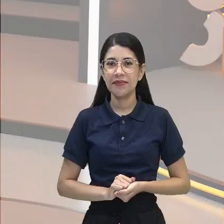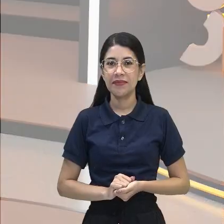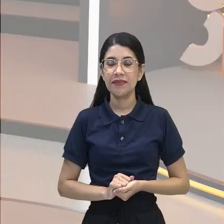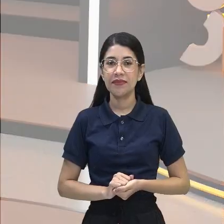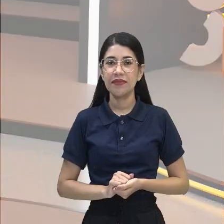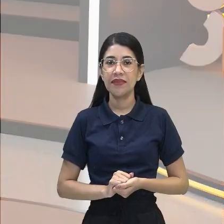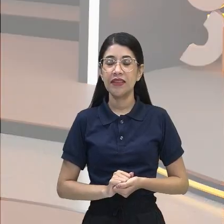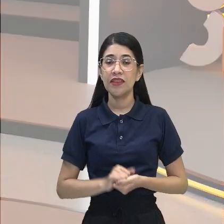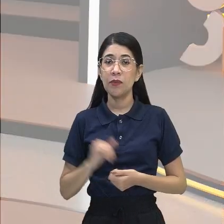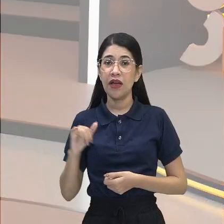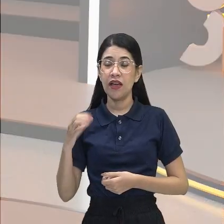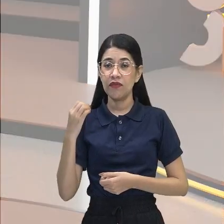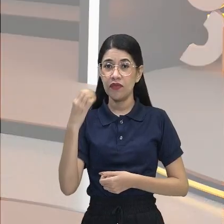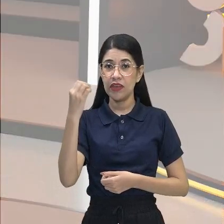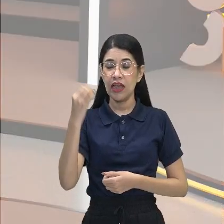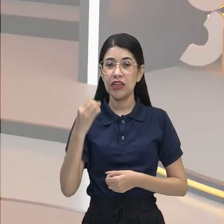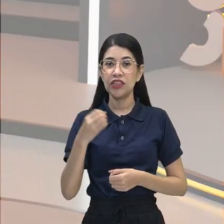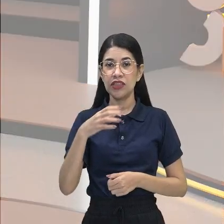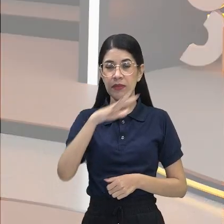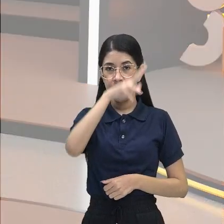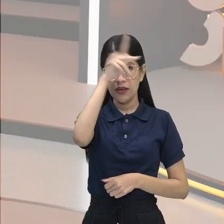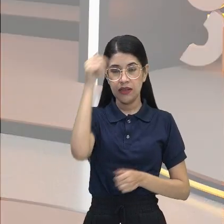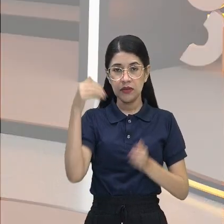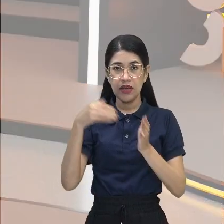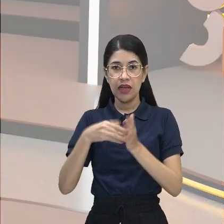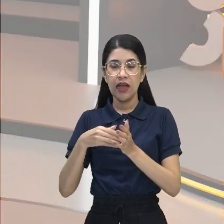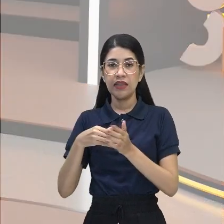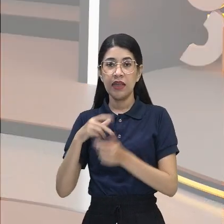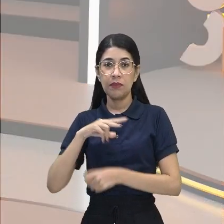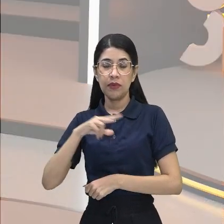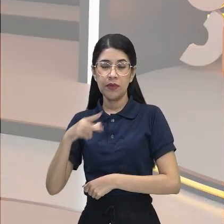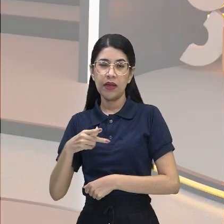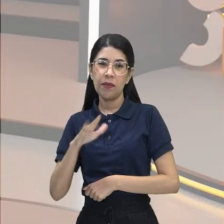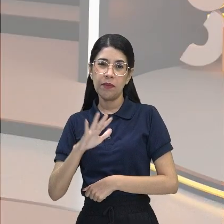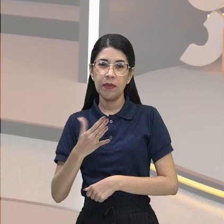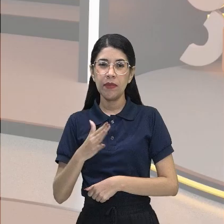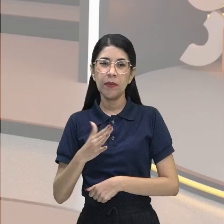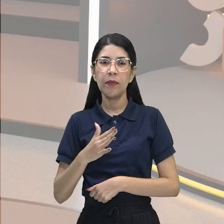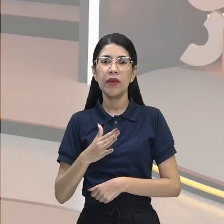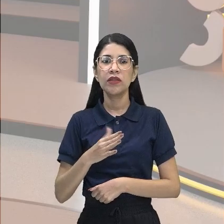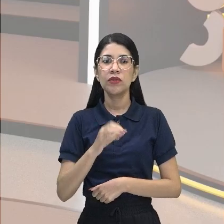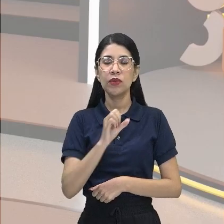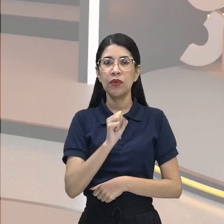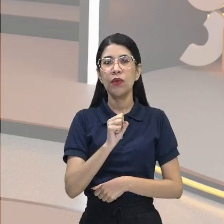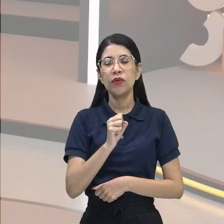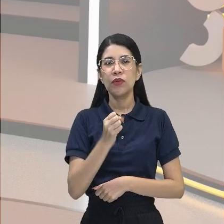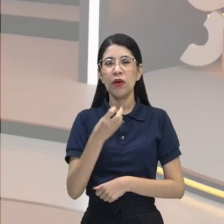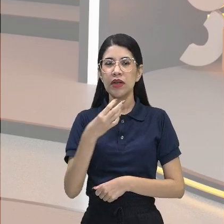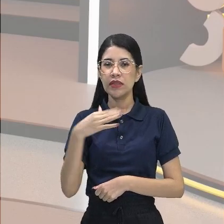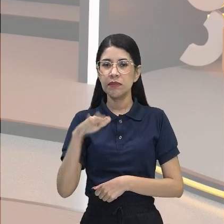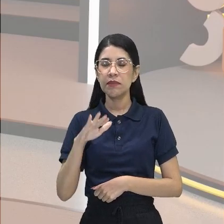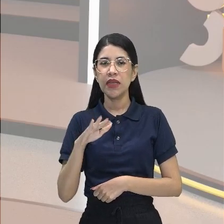aproximadamente 8 horas e 30 minutos. Então, uma viagem que demorava ali dias, meses